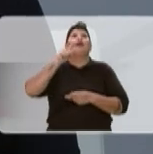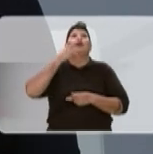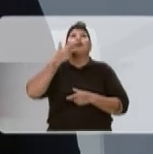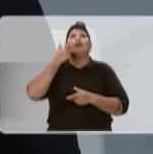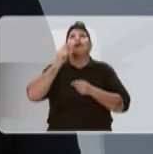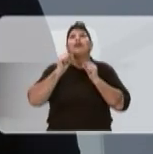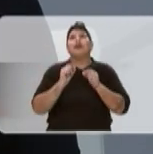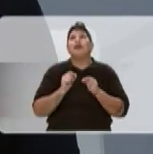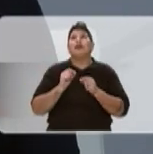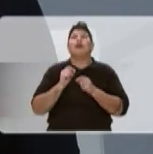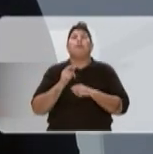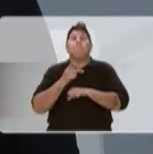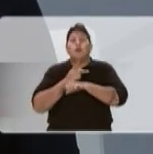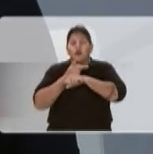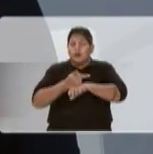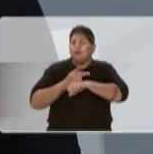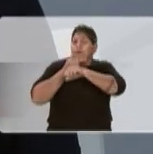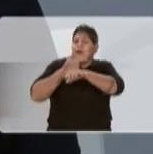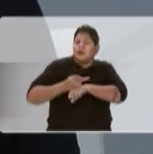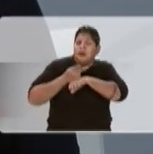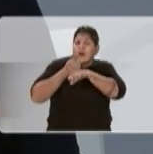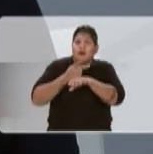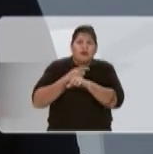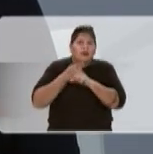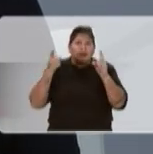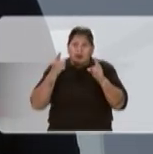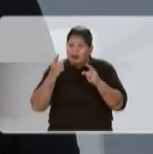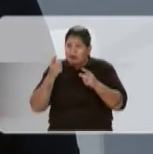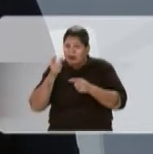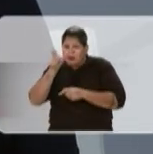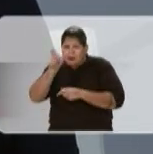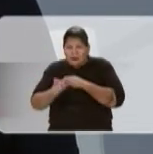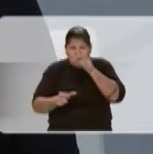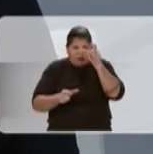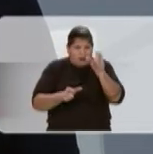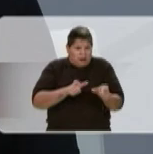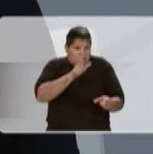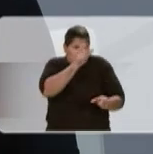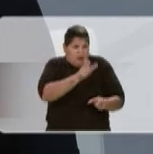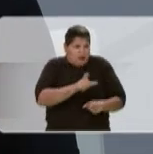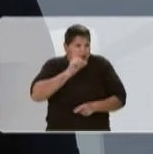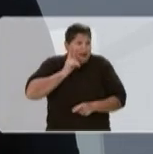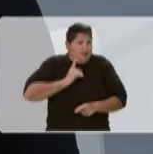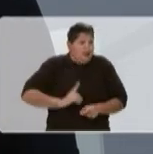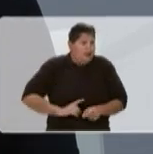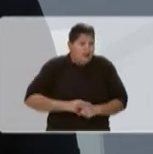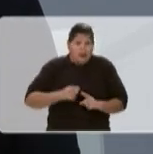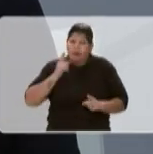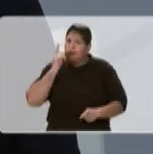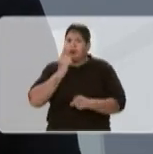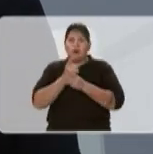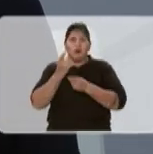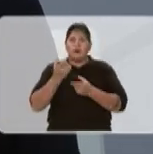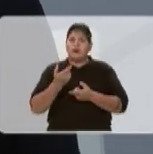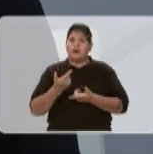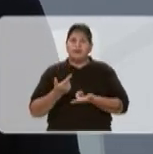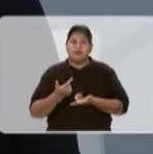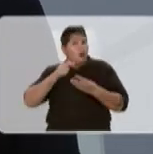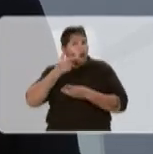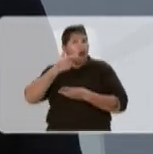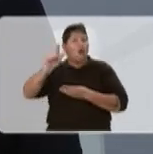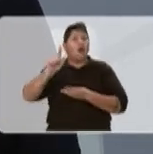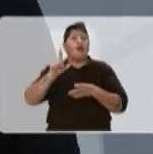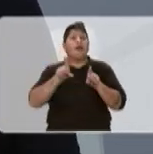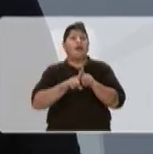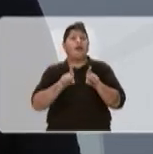Outra delas é que procuram estas pessoas, esses trabalhadores com deficiência, e não os